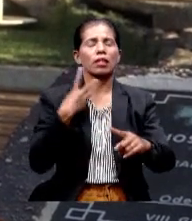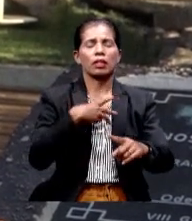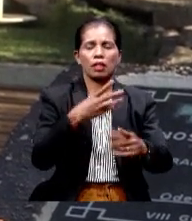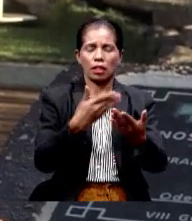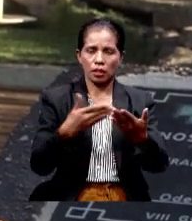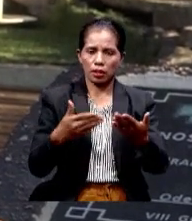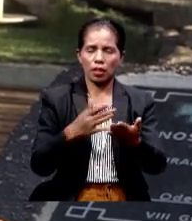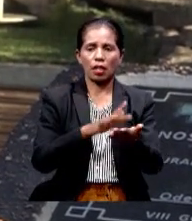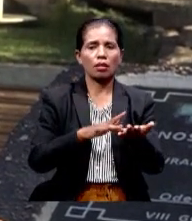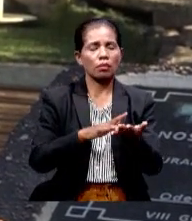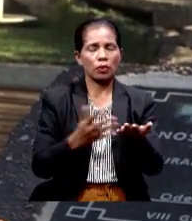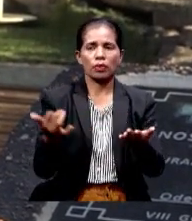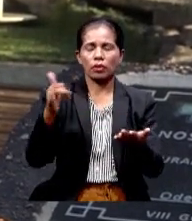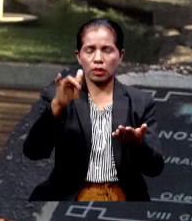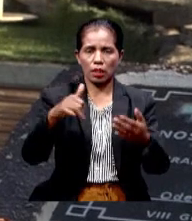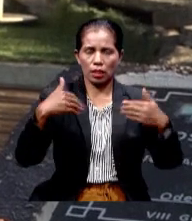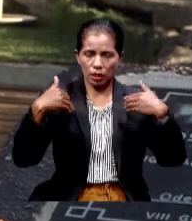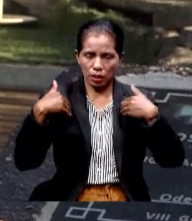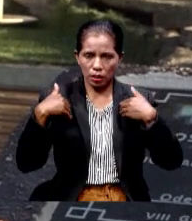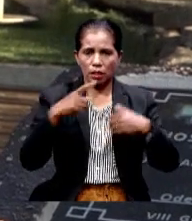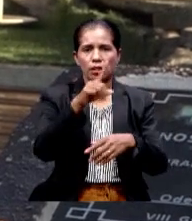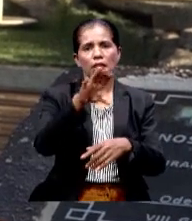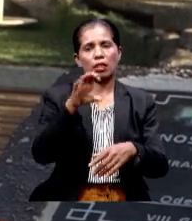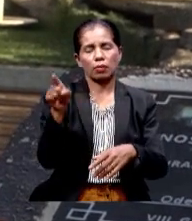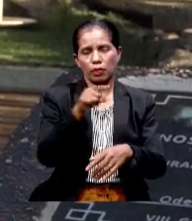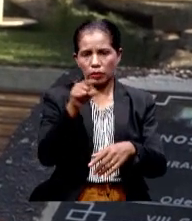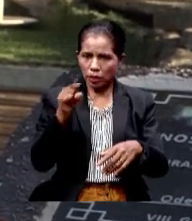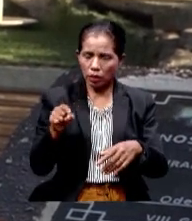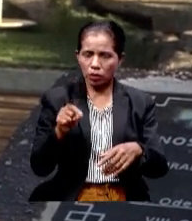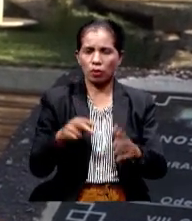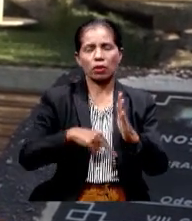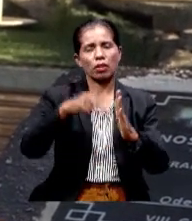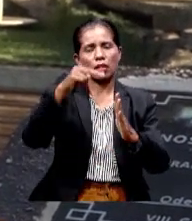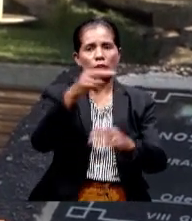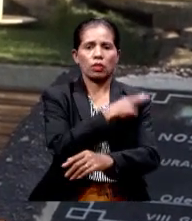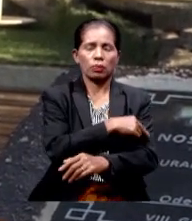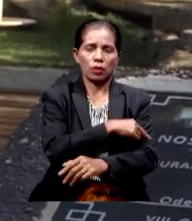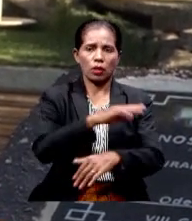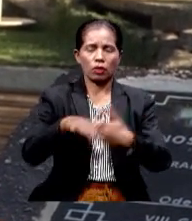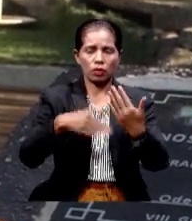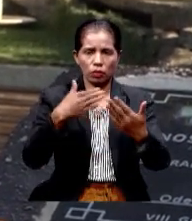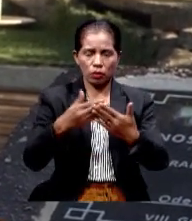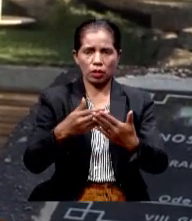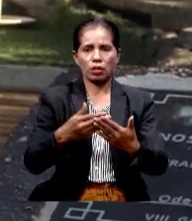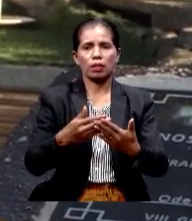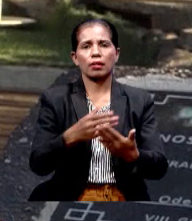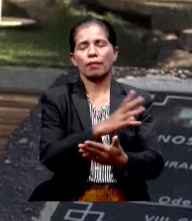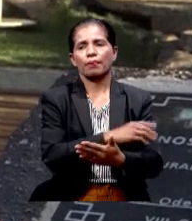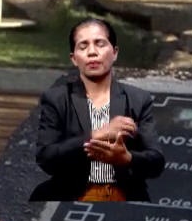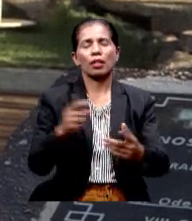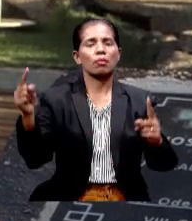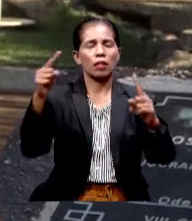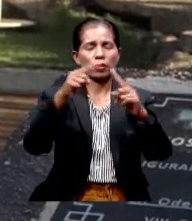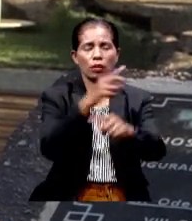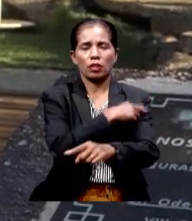sira, disponibilidade 100% ao nível posto de saúde, centro de saúde, bató centro